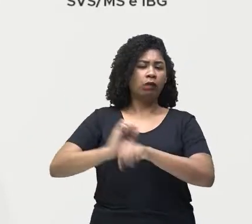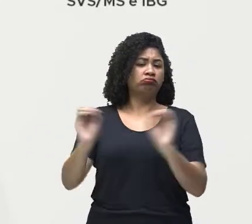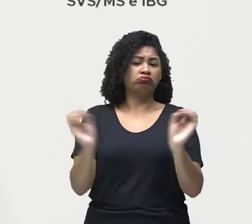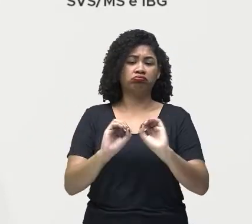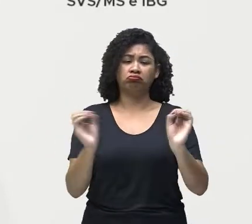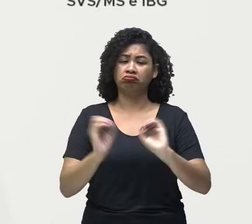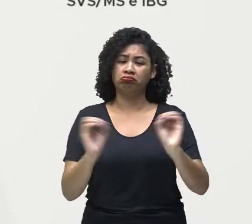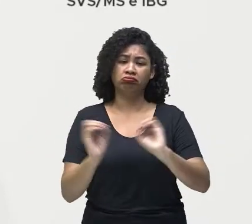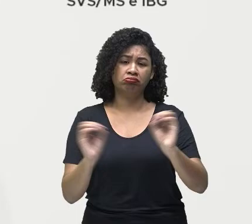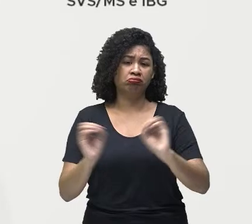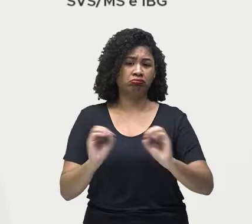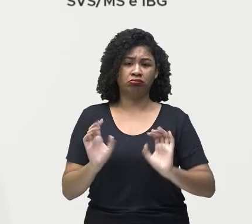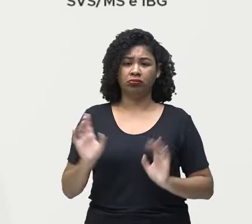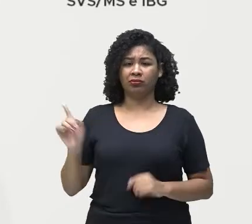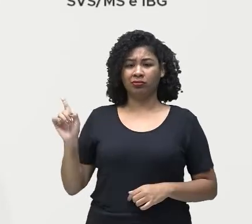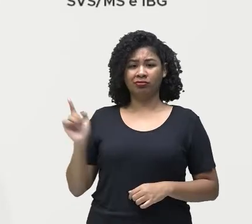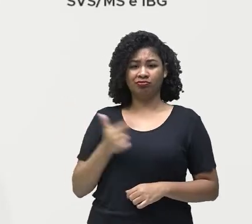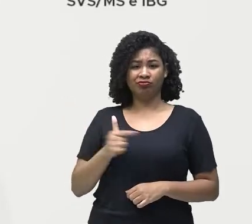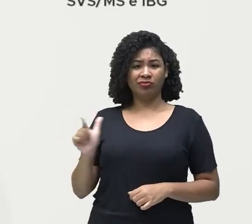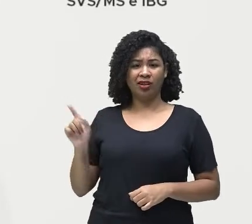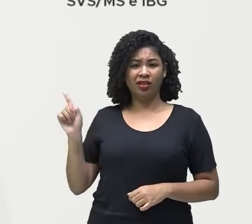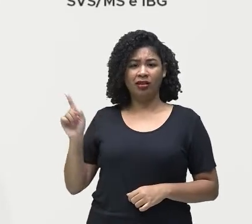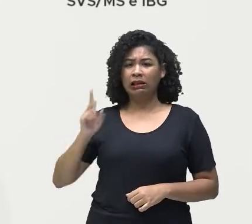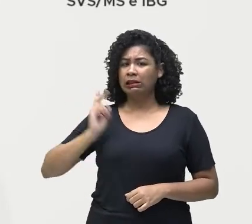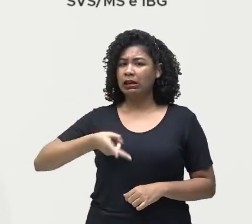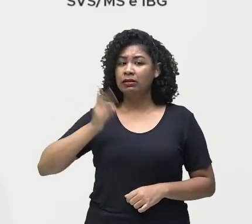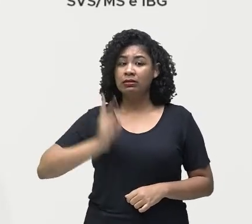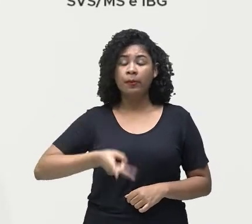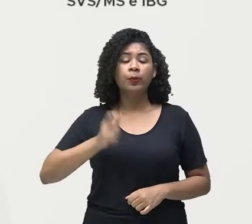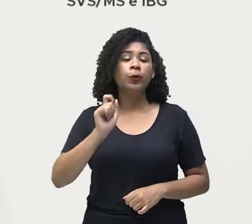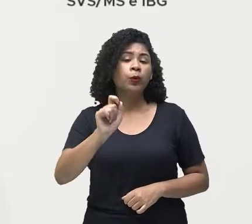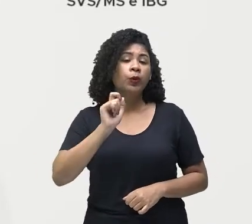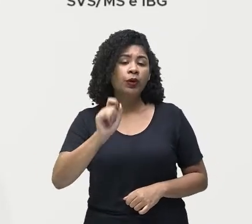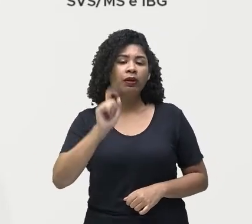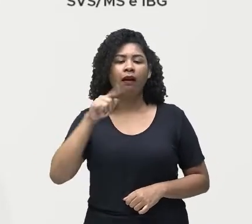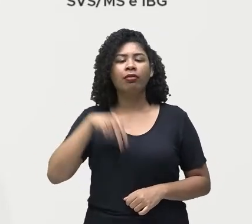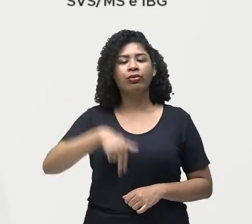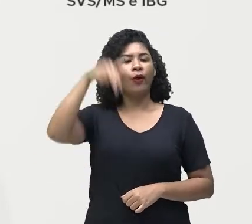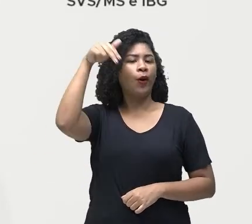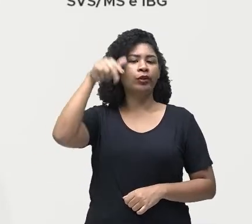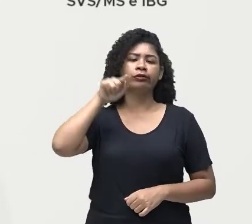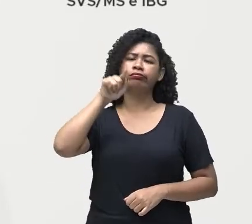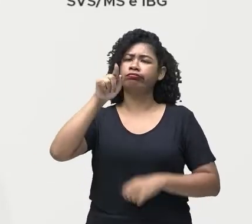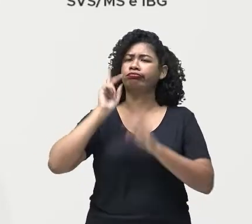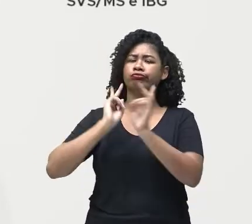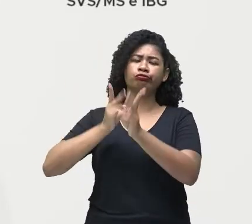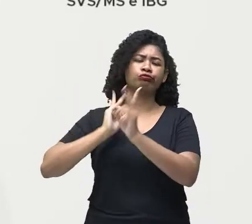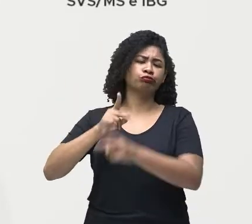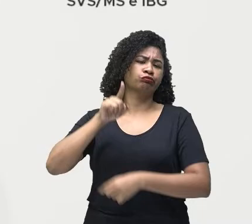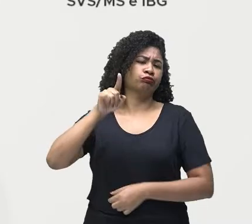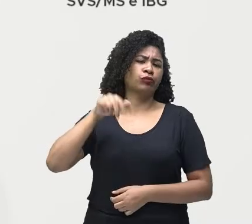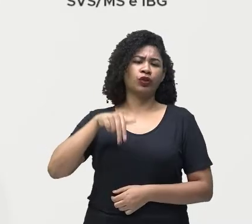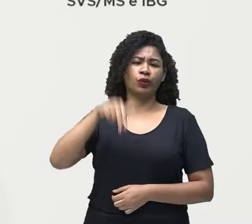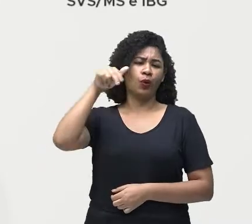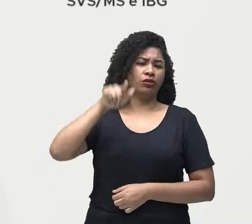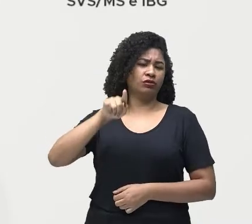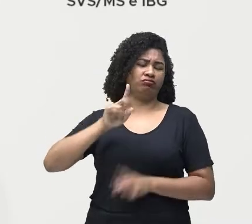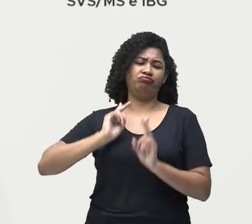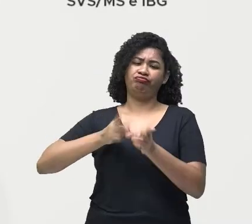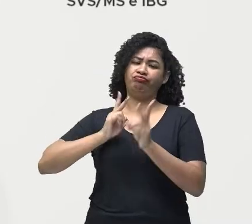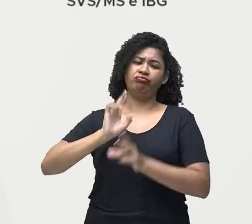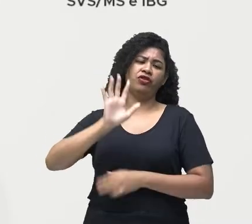frequência, com grande número de casos. A incidência é realmente na região norte do país. Então, por isso que a gente diz que a